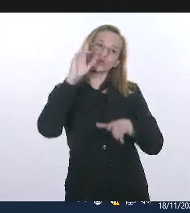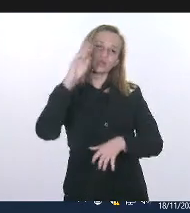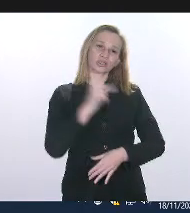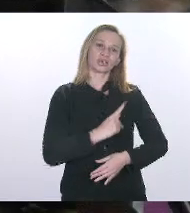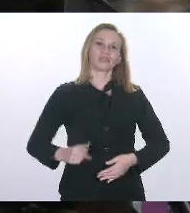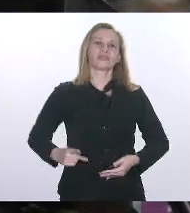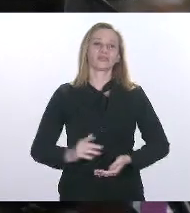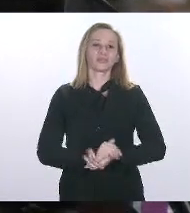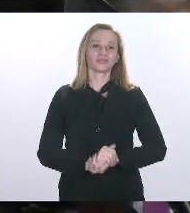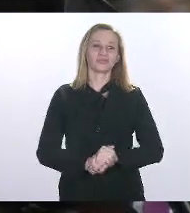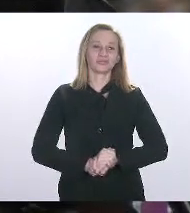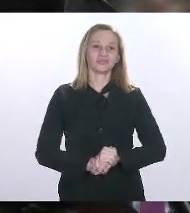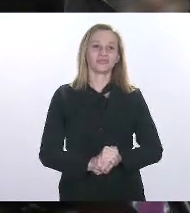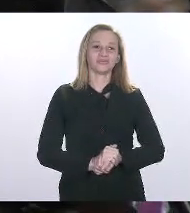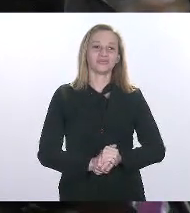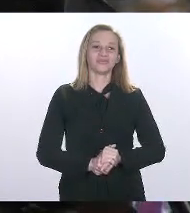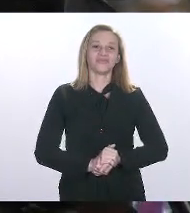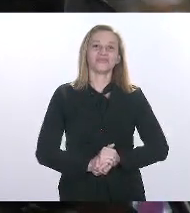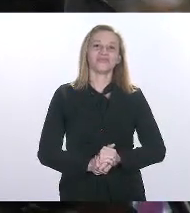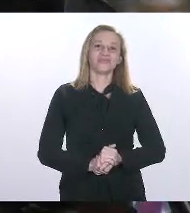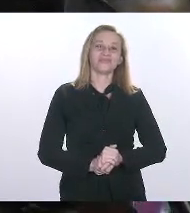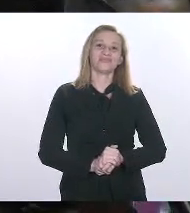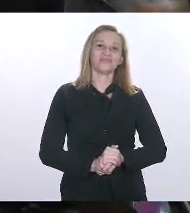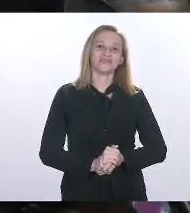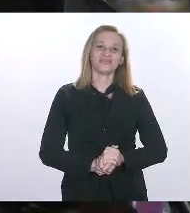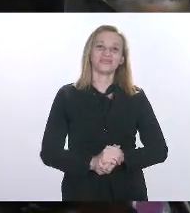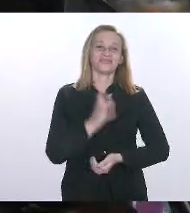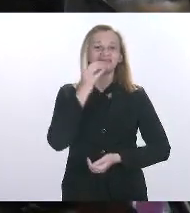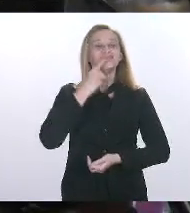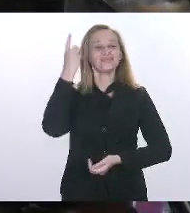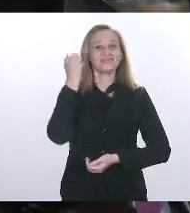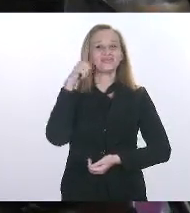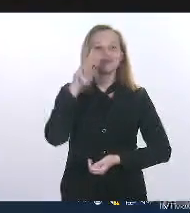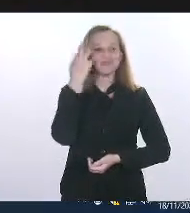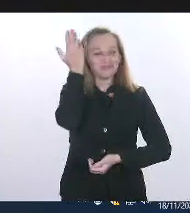presidente. Ok. Deputado Eliomar Coelho.